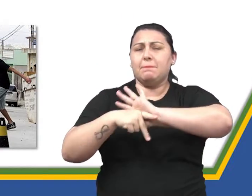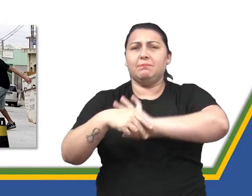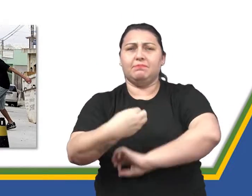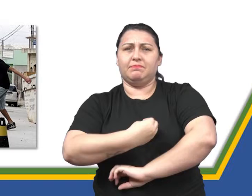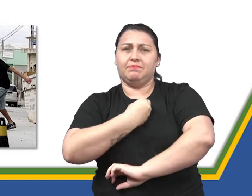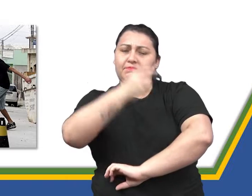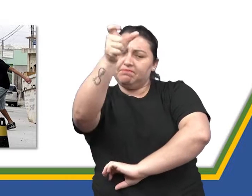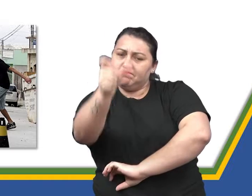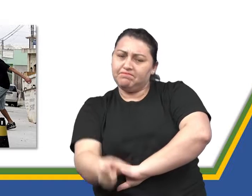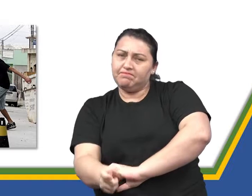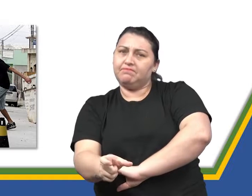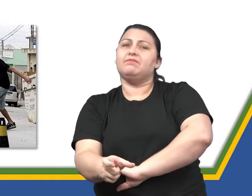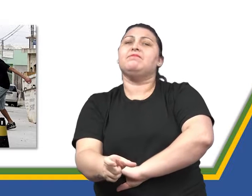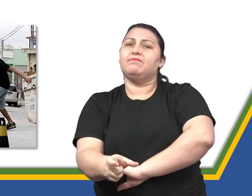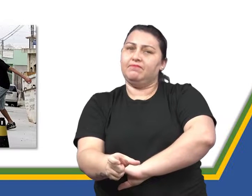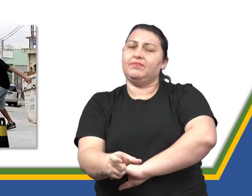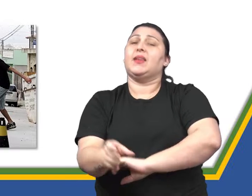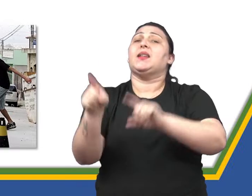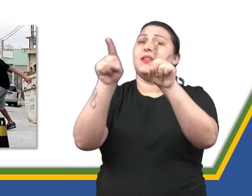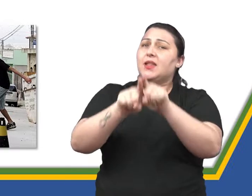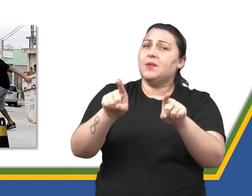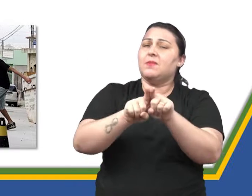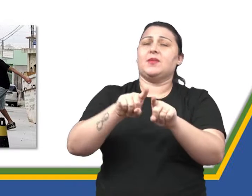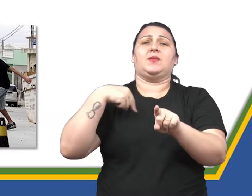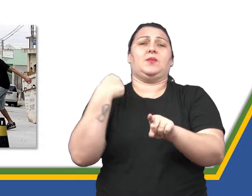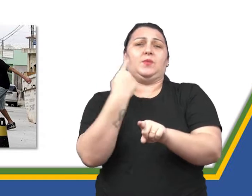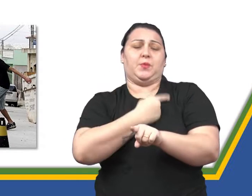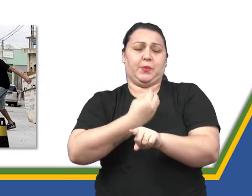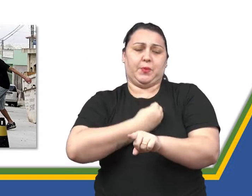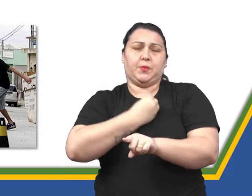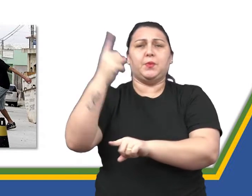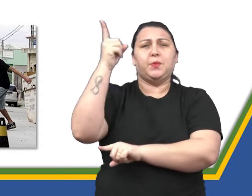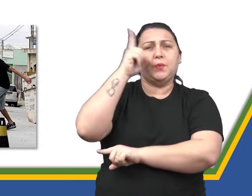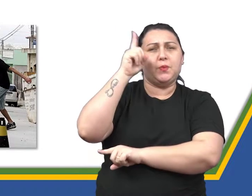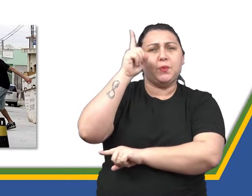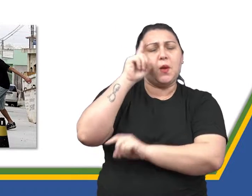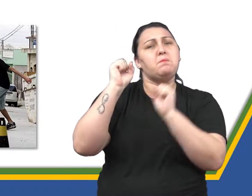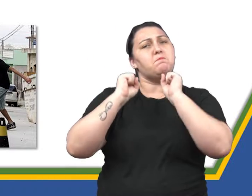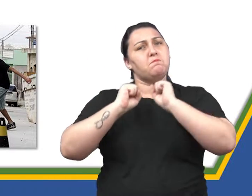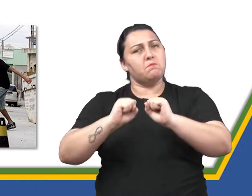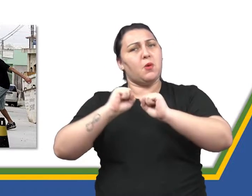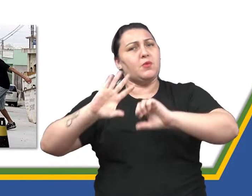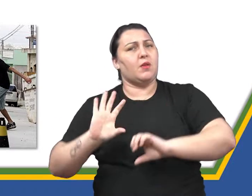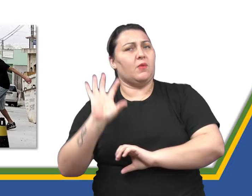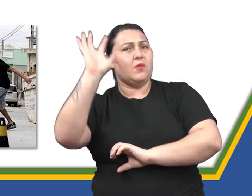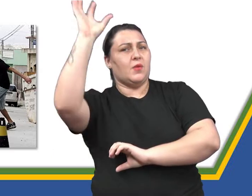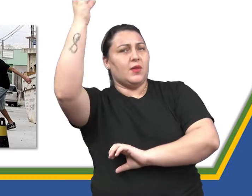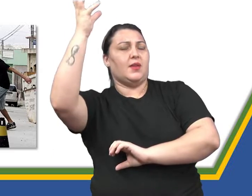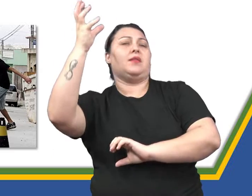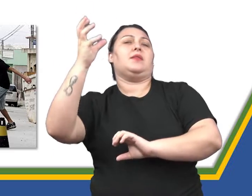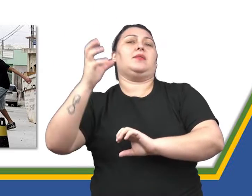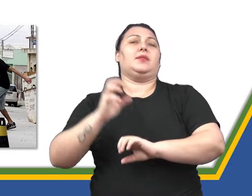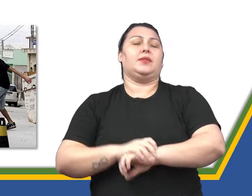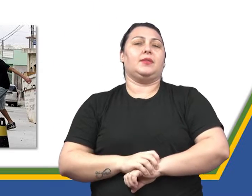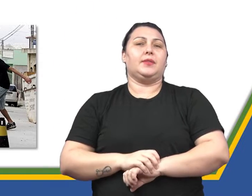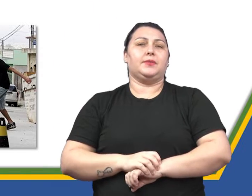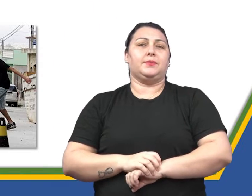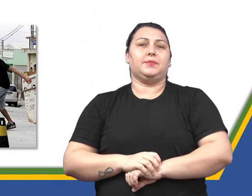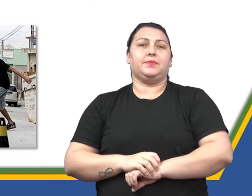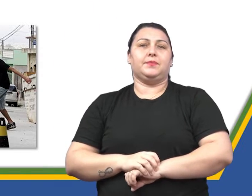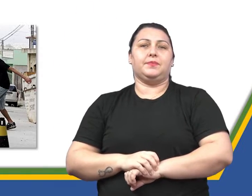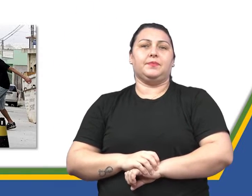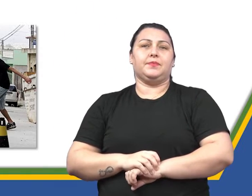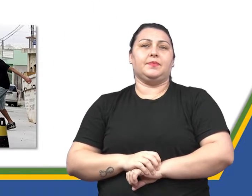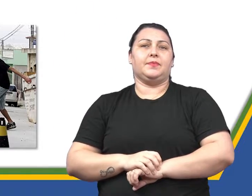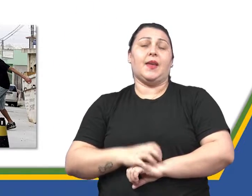vida, quer dizer que faz parte das nossas vivências, tá? E ele pode acontecer, na maioria das vezes,